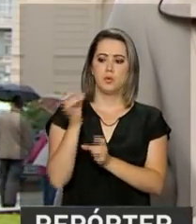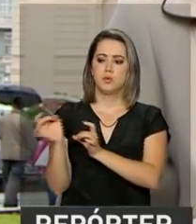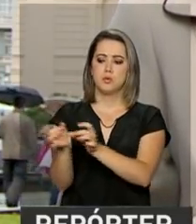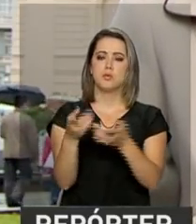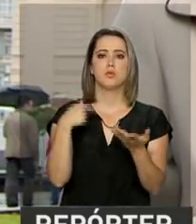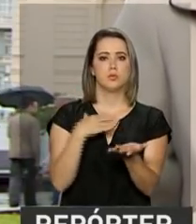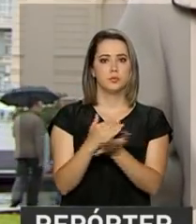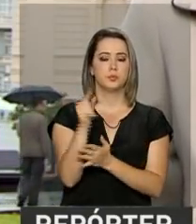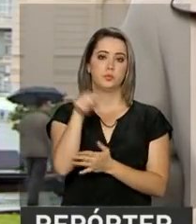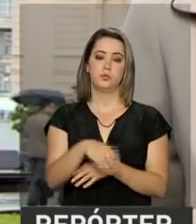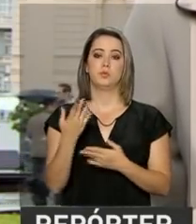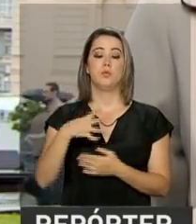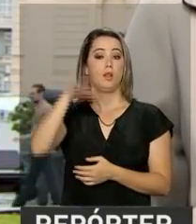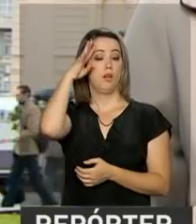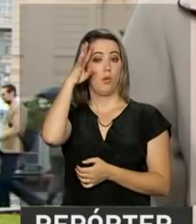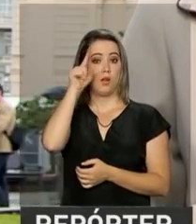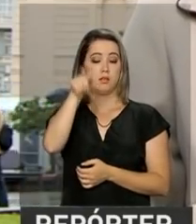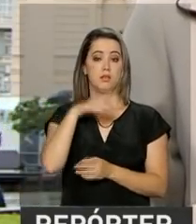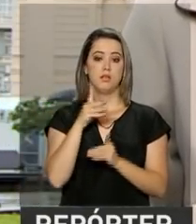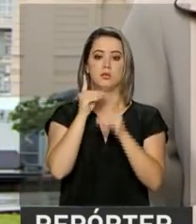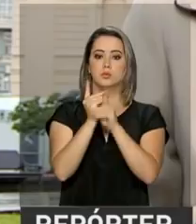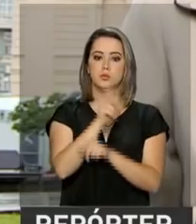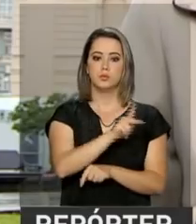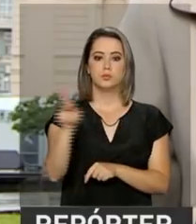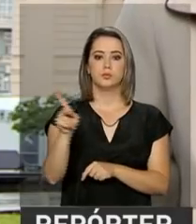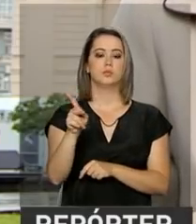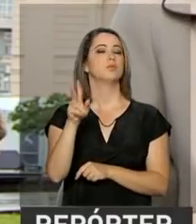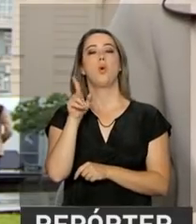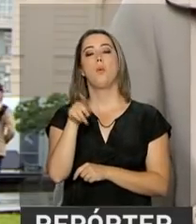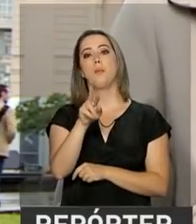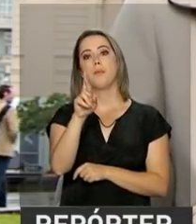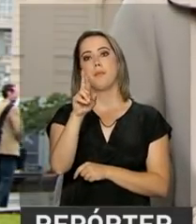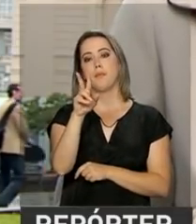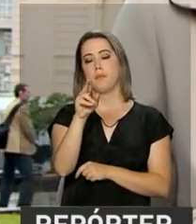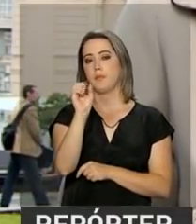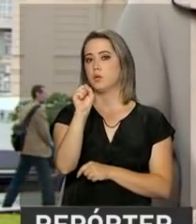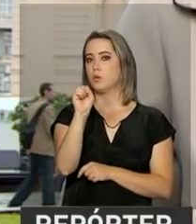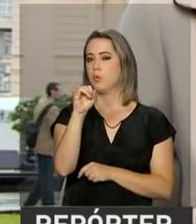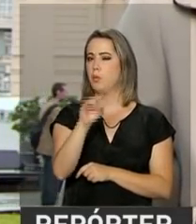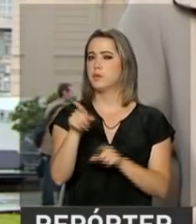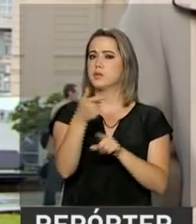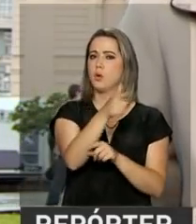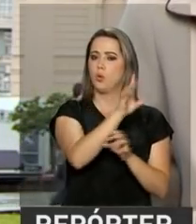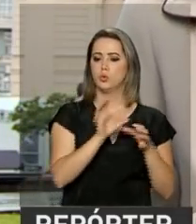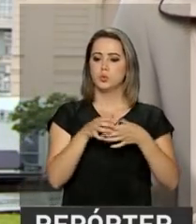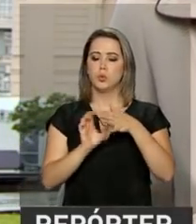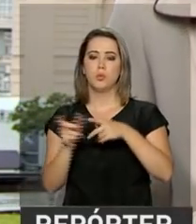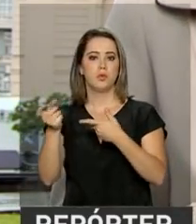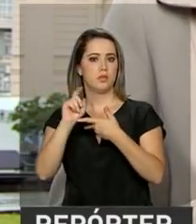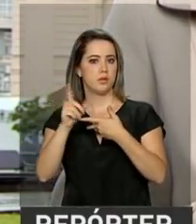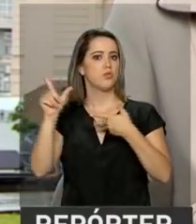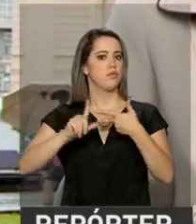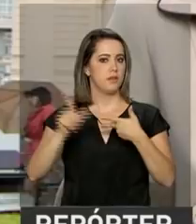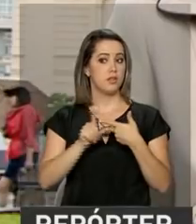partir dessas mudanças. Na quarta, Michel Temer tem encontro com o presidente da Rússia, Vladimir Putin, e outras autoridades do executivo e legislativo